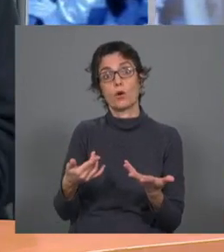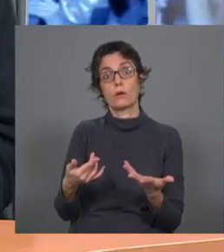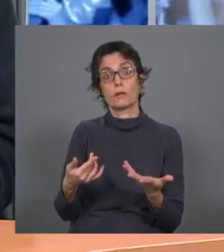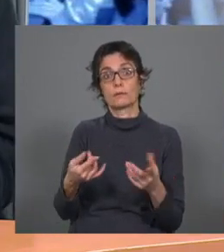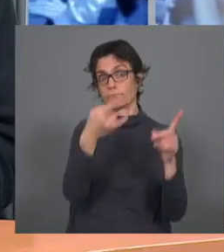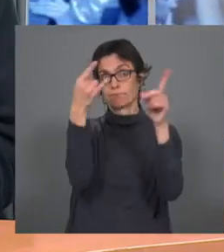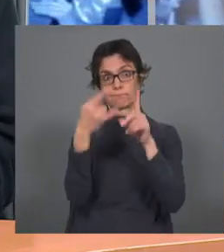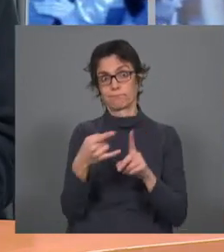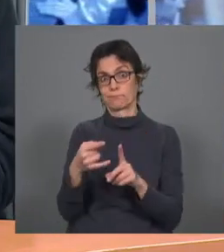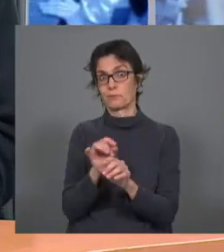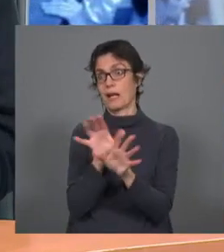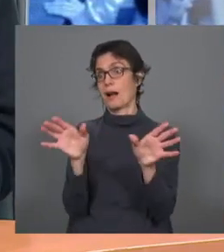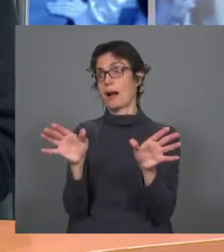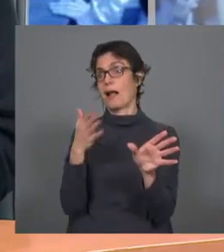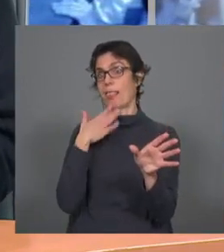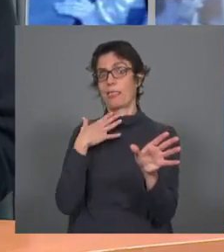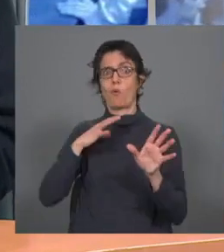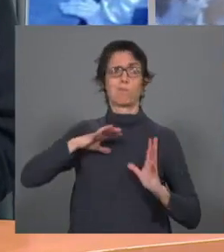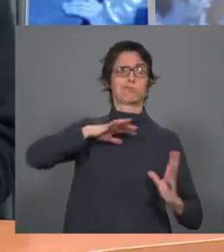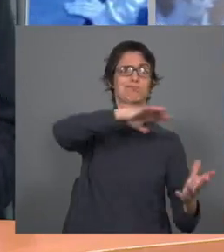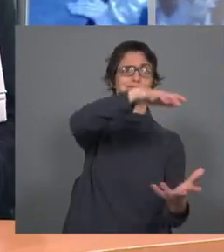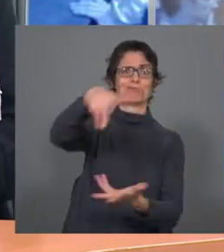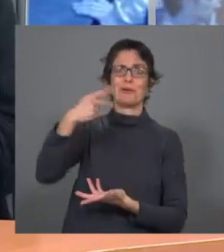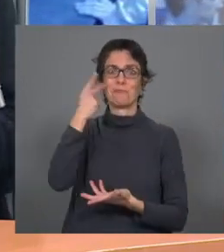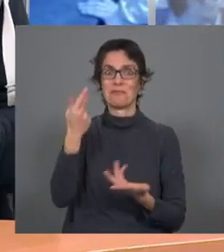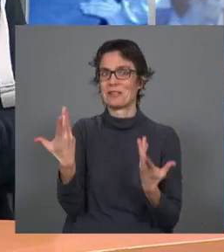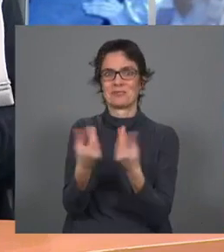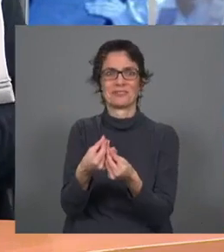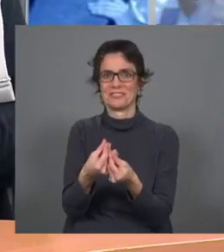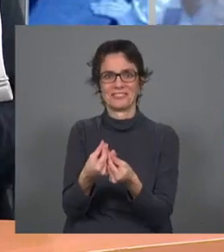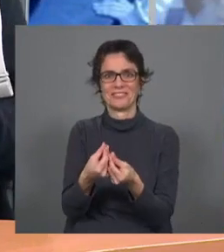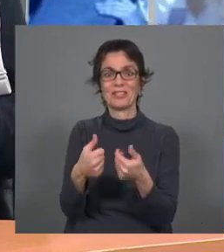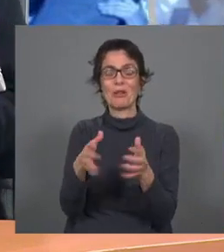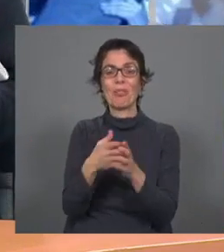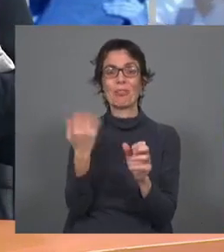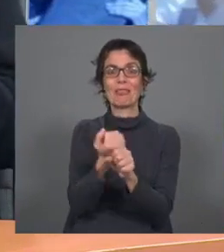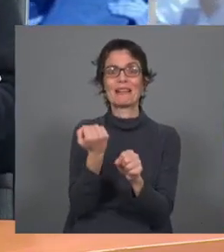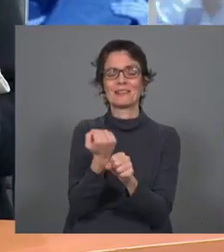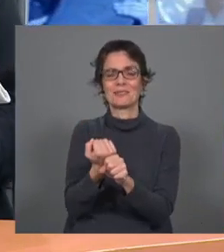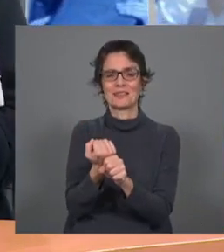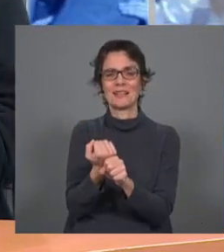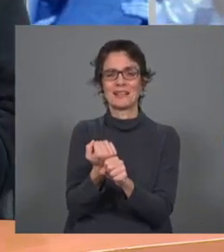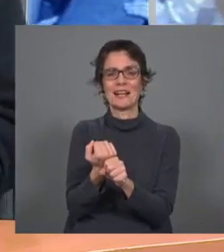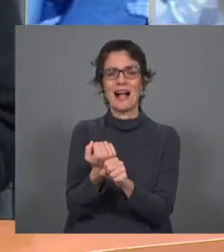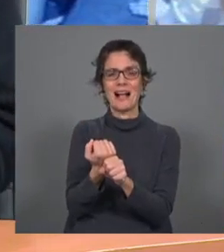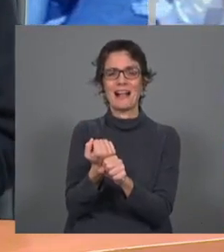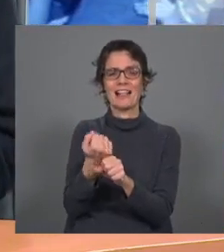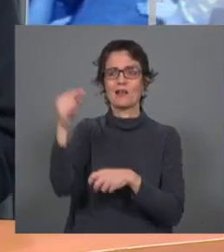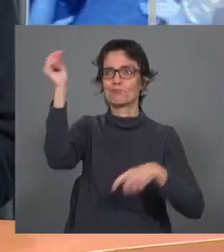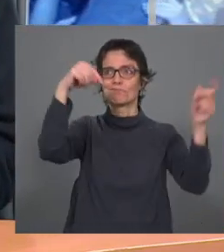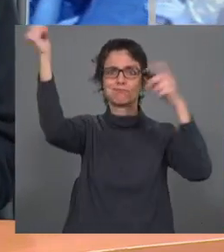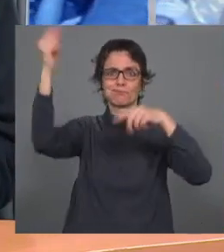Zoom veio trazer uma globalidade. As atividades passam por toda a gente do país, pode